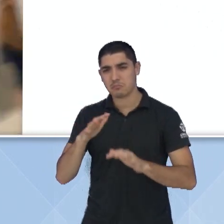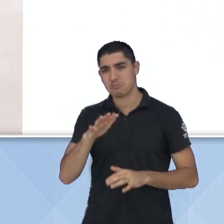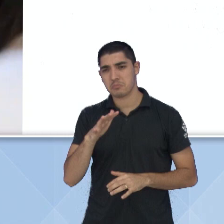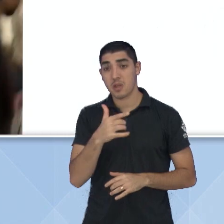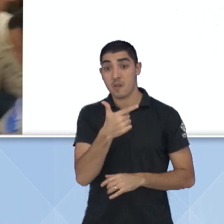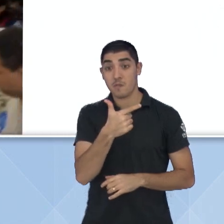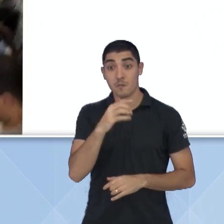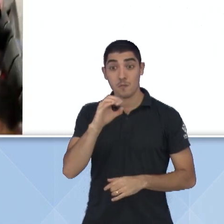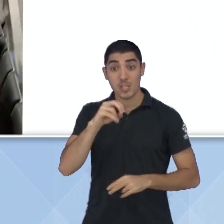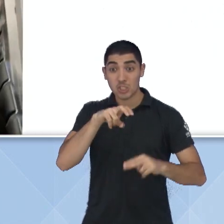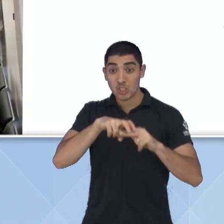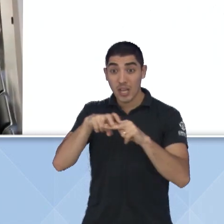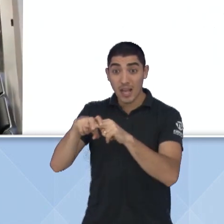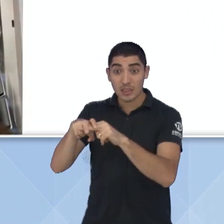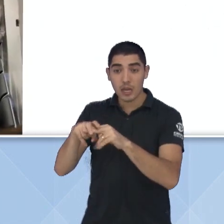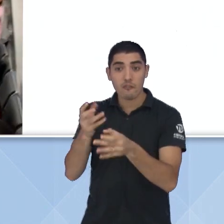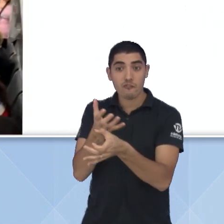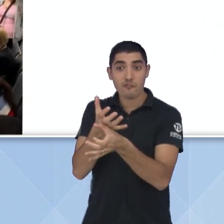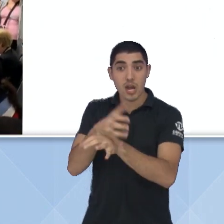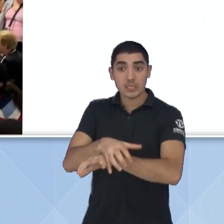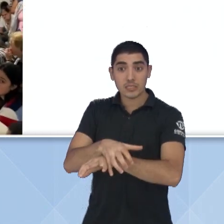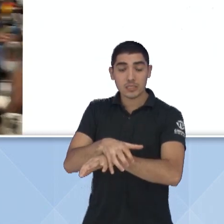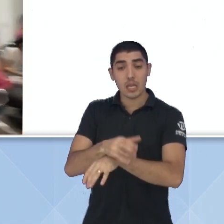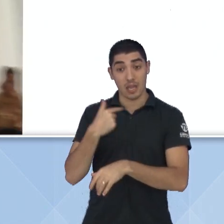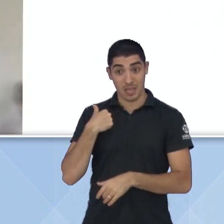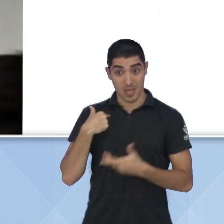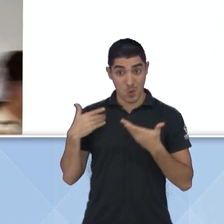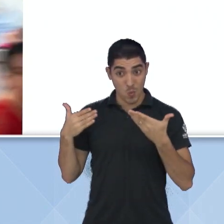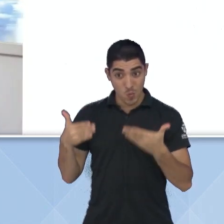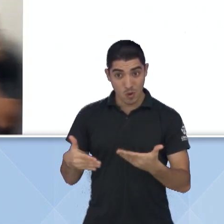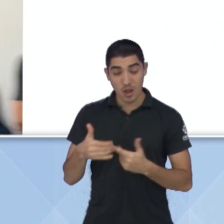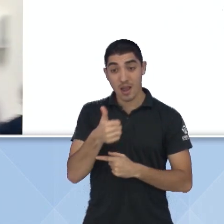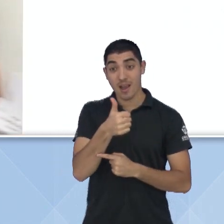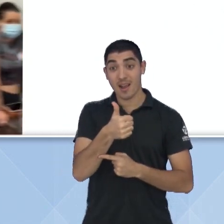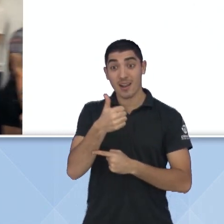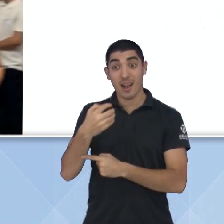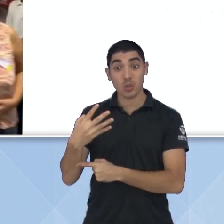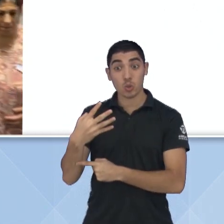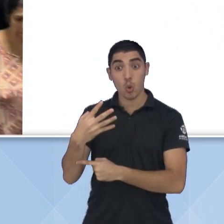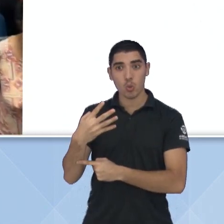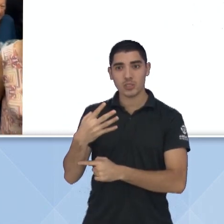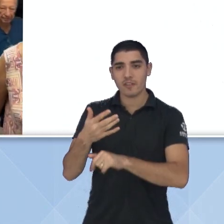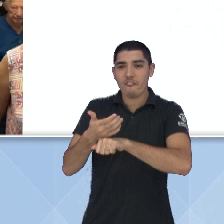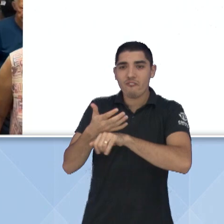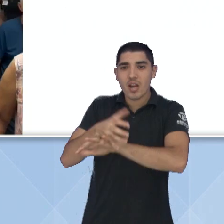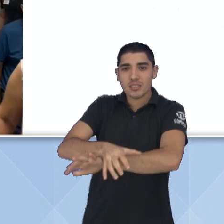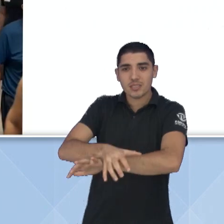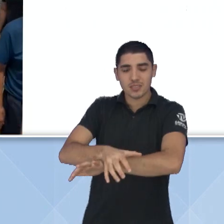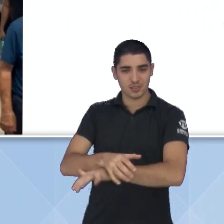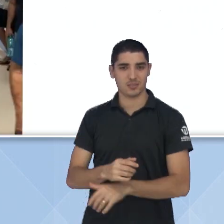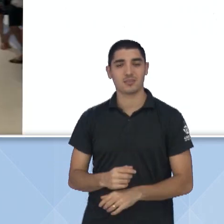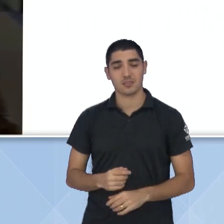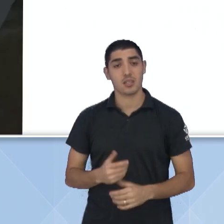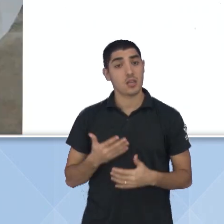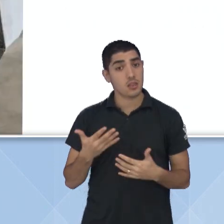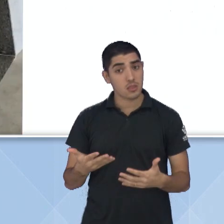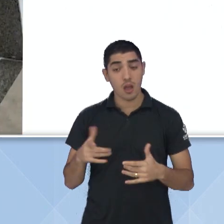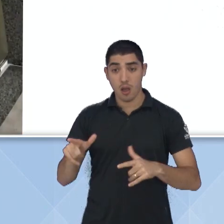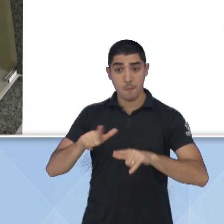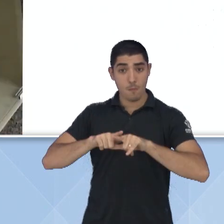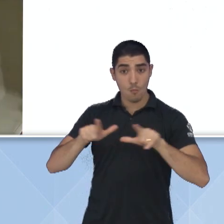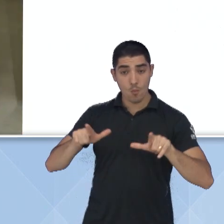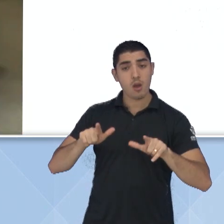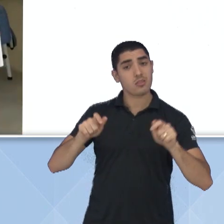20 cadeiras vazias. Quando eu estive lá, tinham 14 cadeiras vazias. Então, dá para usar